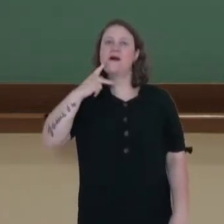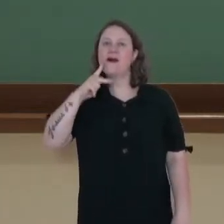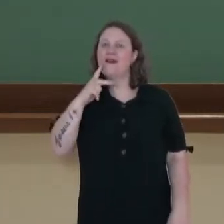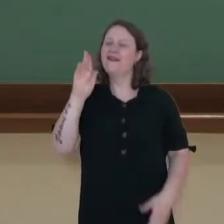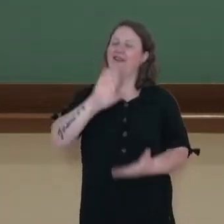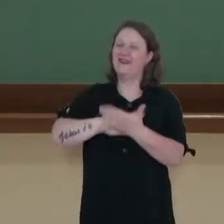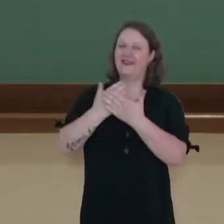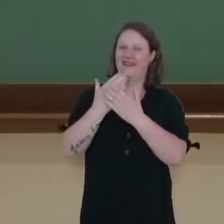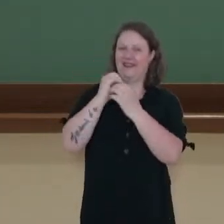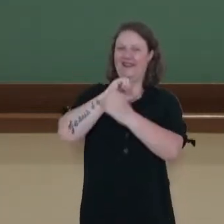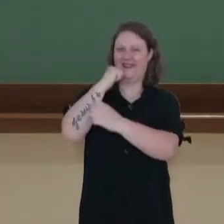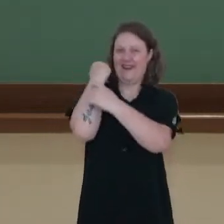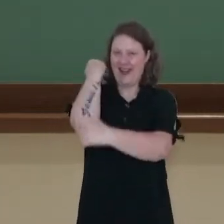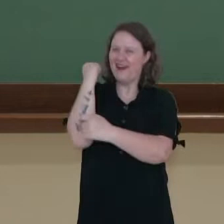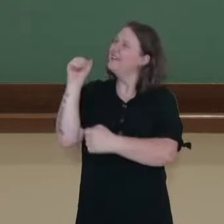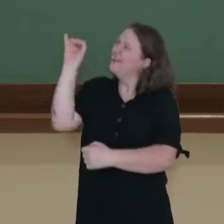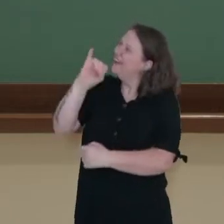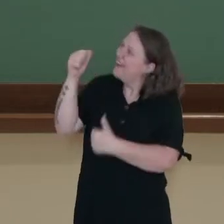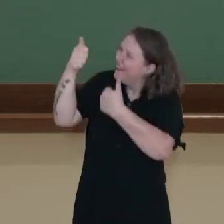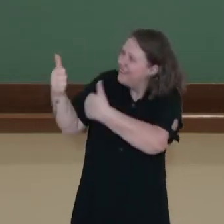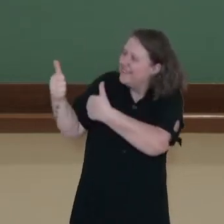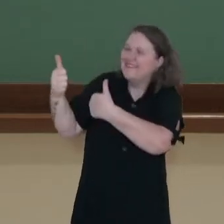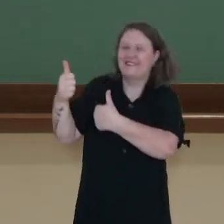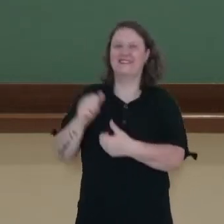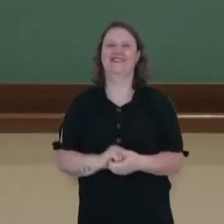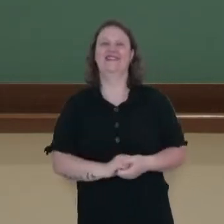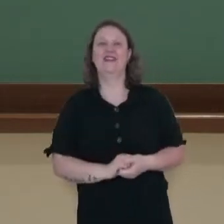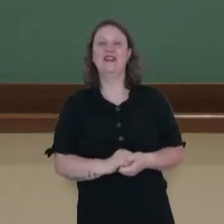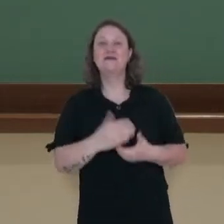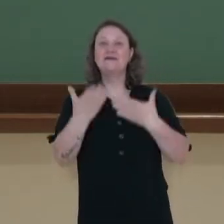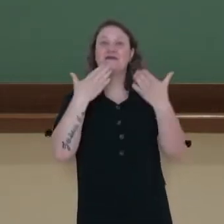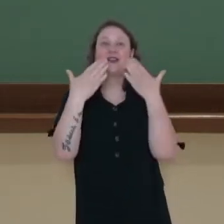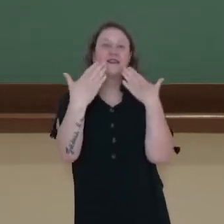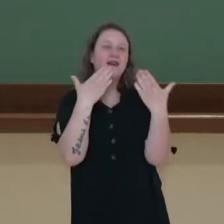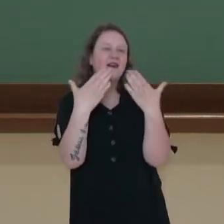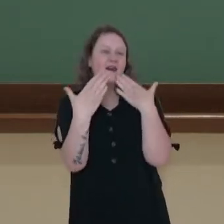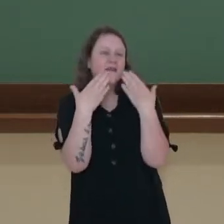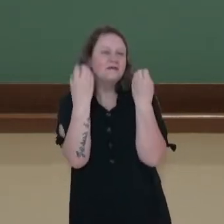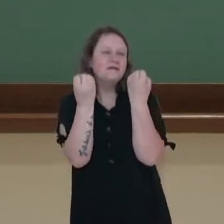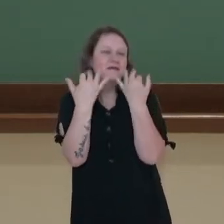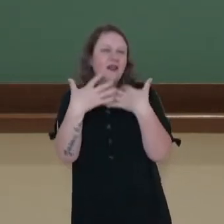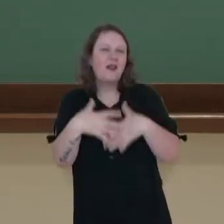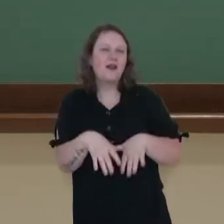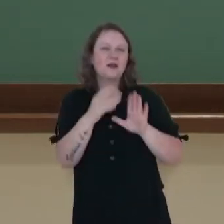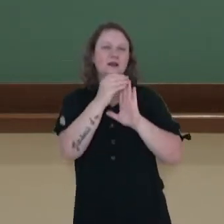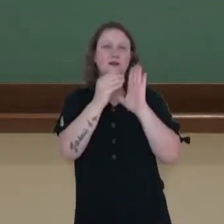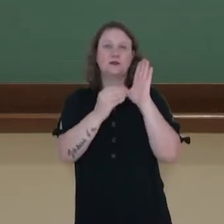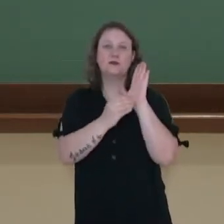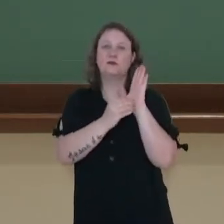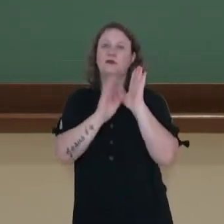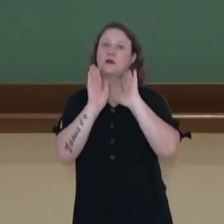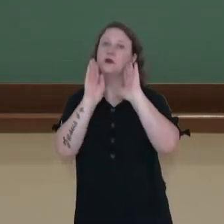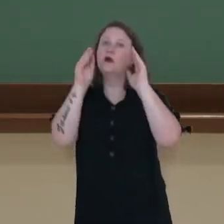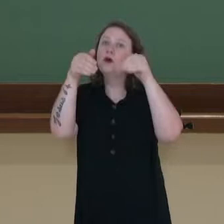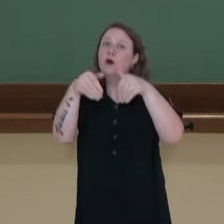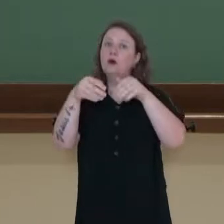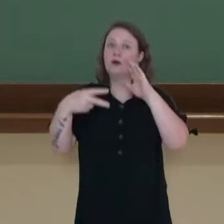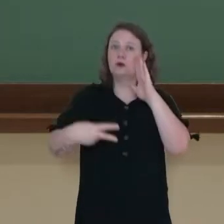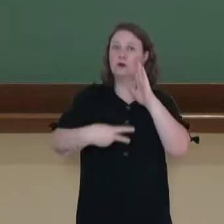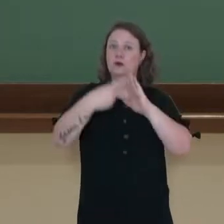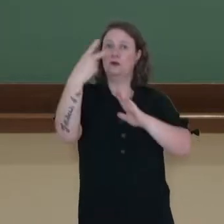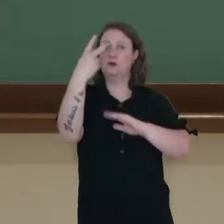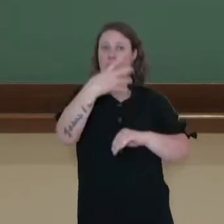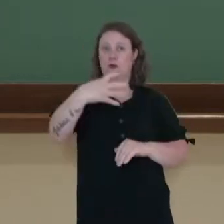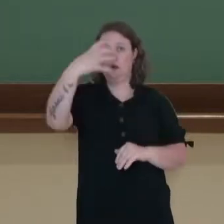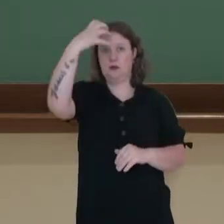Cláudia, nossa intérprete. Tudo bem, Cláudia? A gente vai conversar, bater um papo, né, sobre o segundo